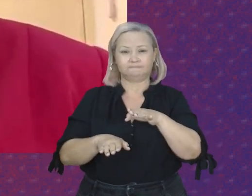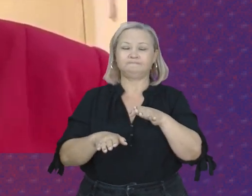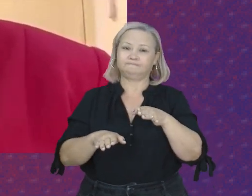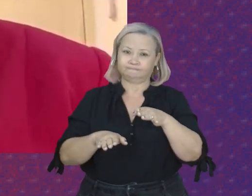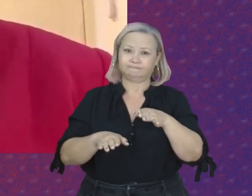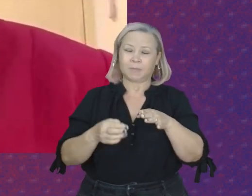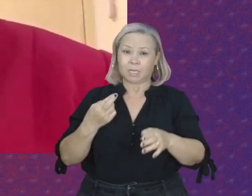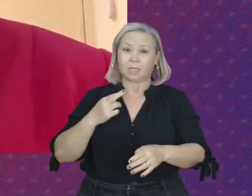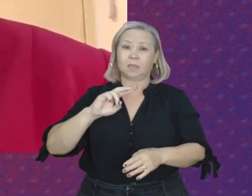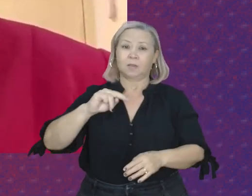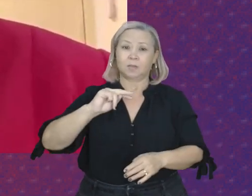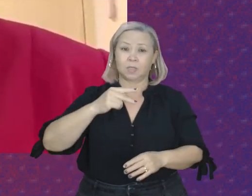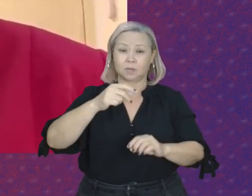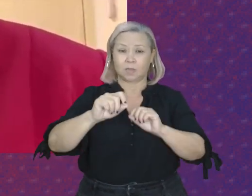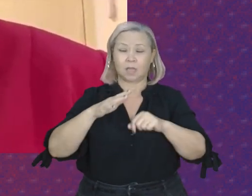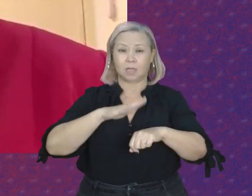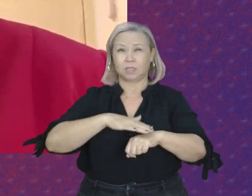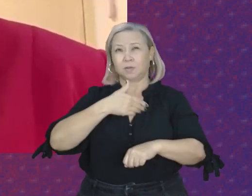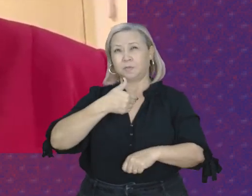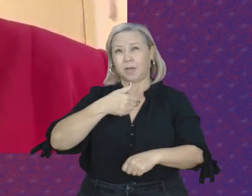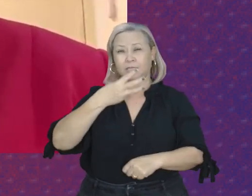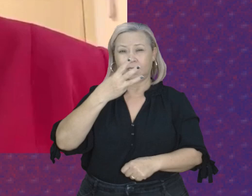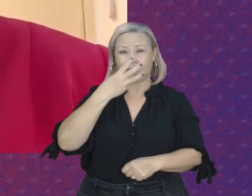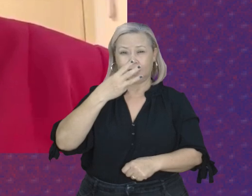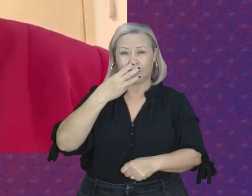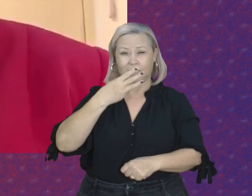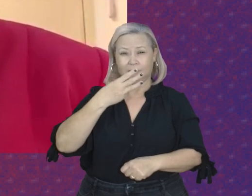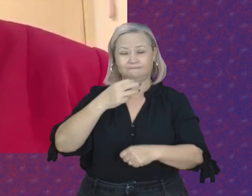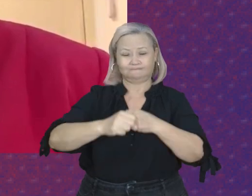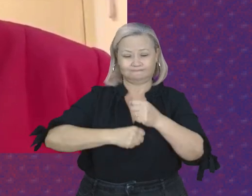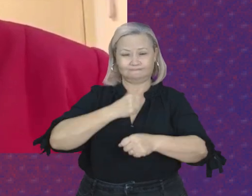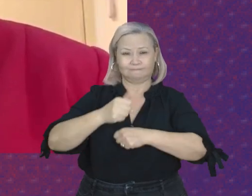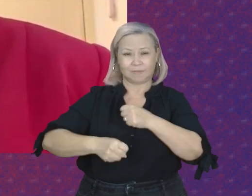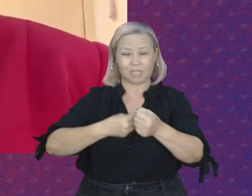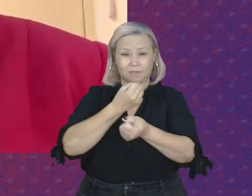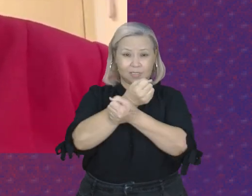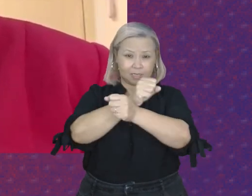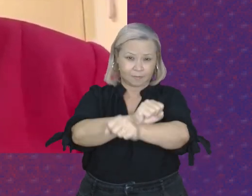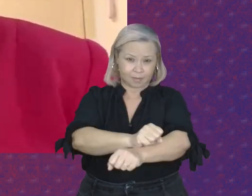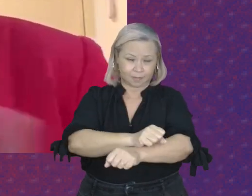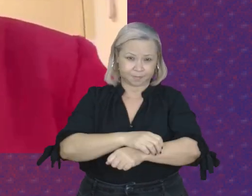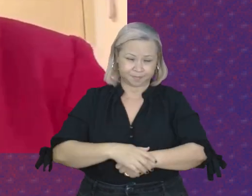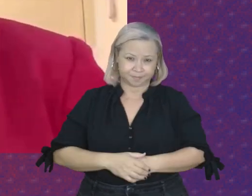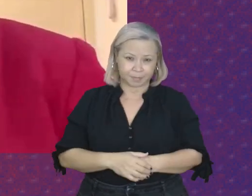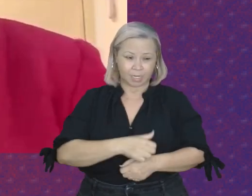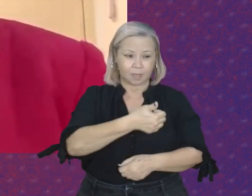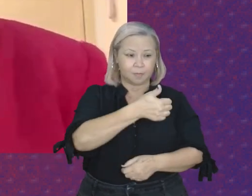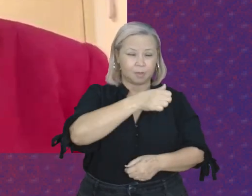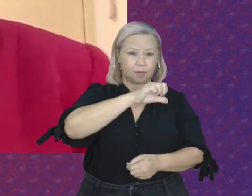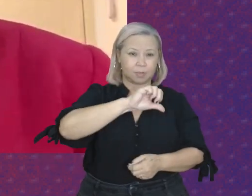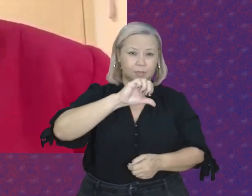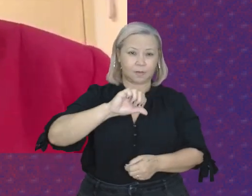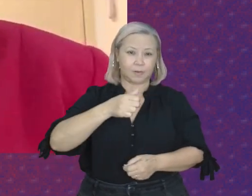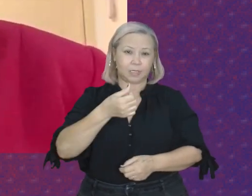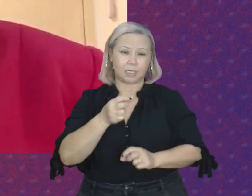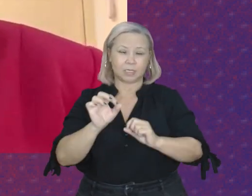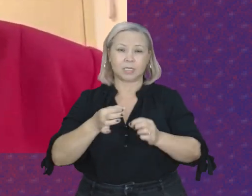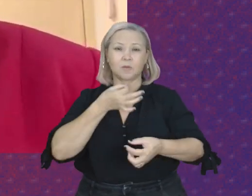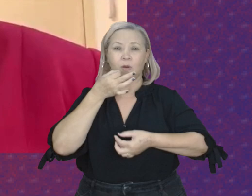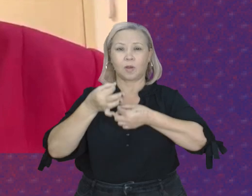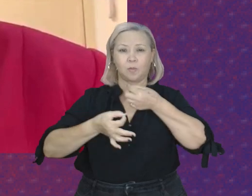de mais de 3 séculos de escravidão. Em 96, conforme recomendação, né,